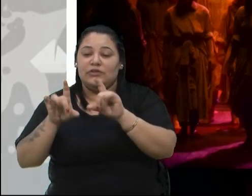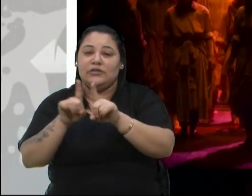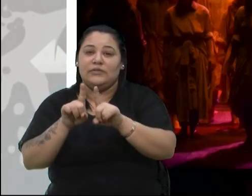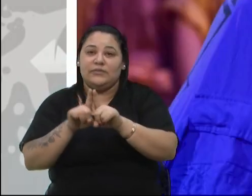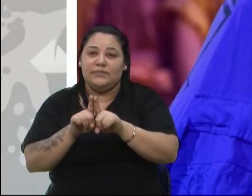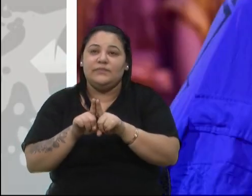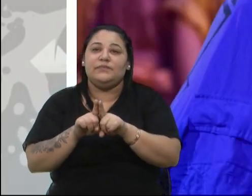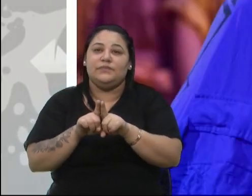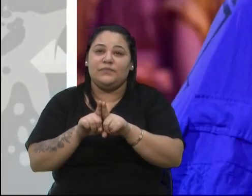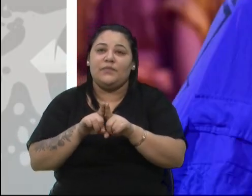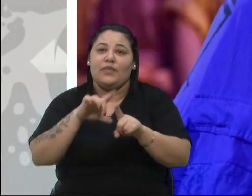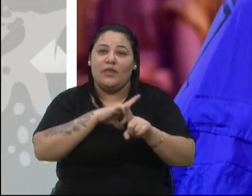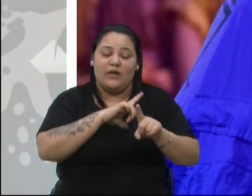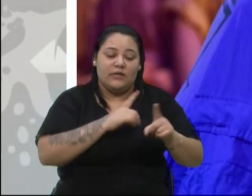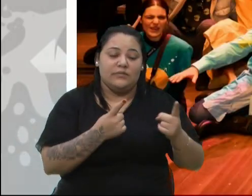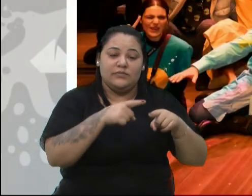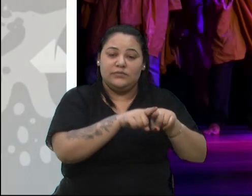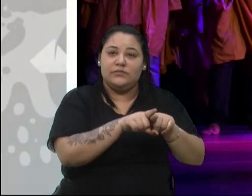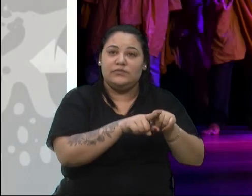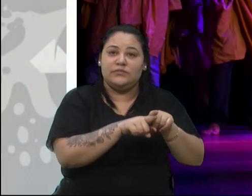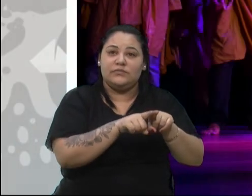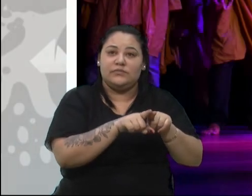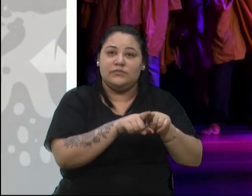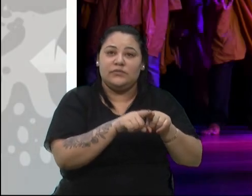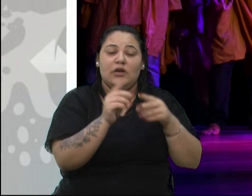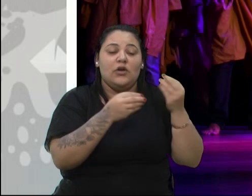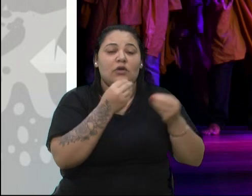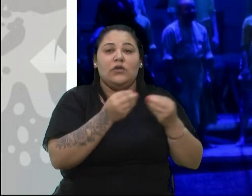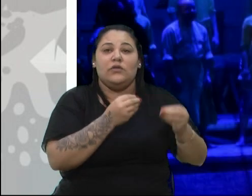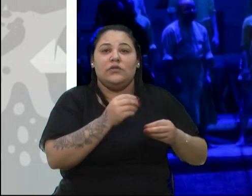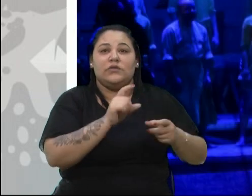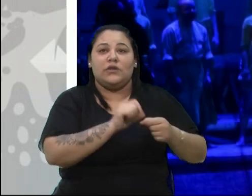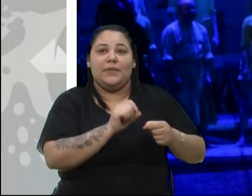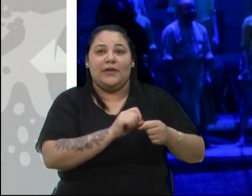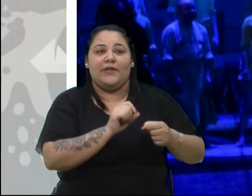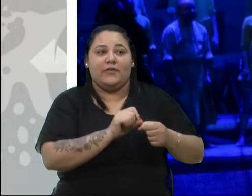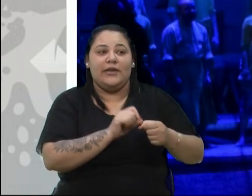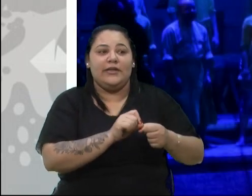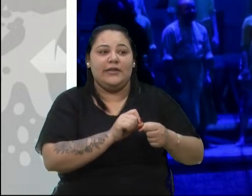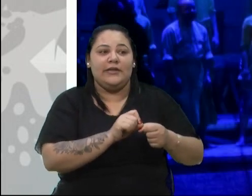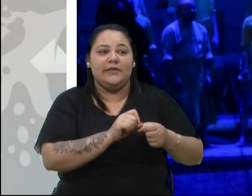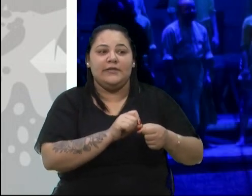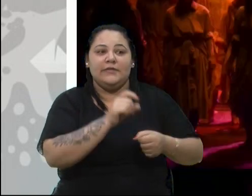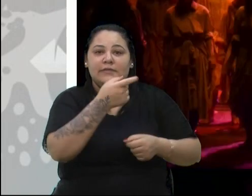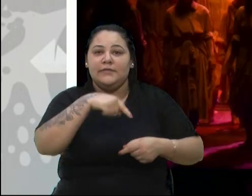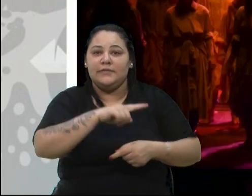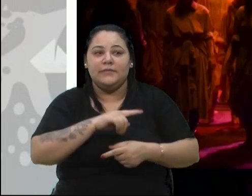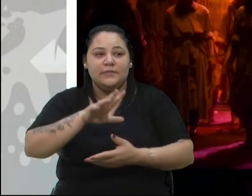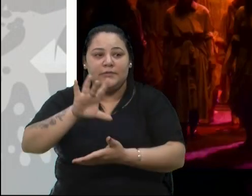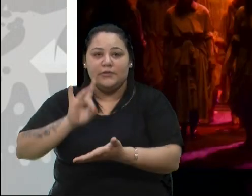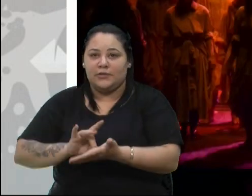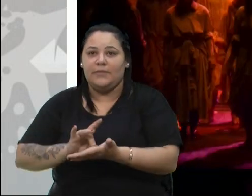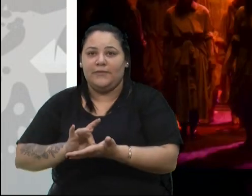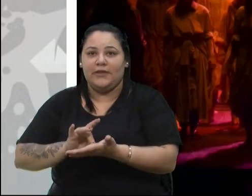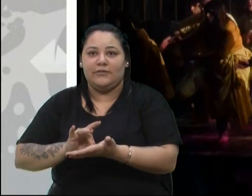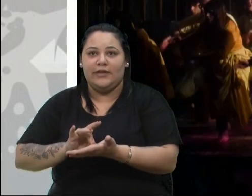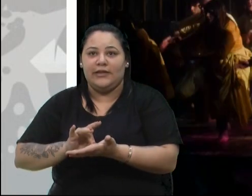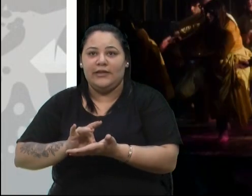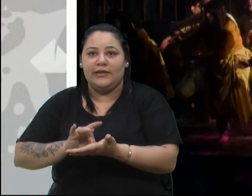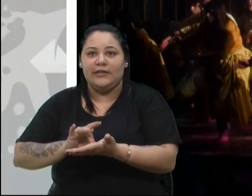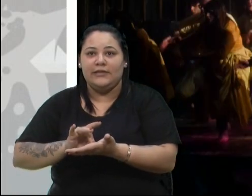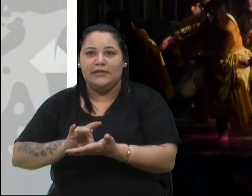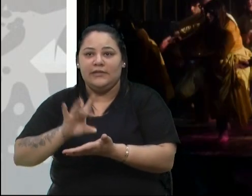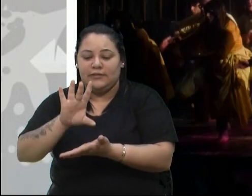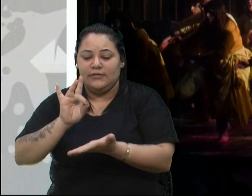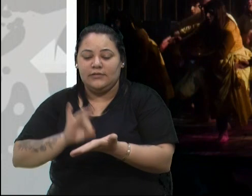muitas parcerias, isto é, como que a gente materializa aquilo que a gente é? A Júlia sempre fala isso, nosso figurino também mostra isso,